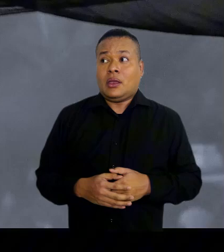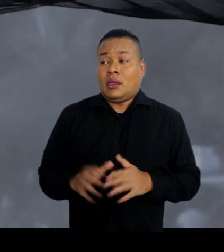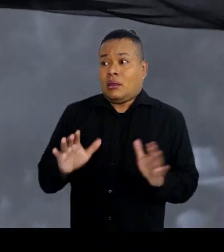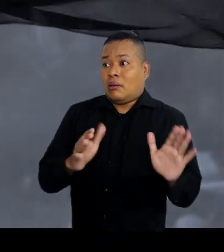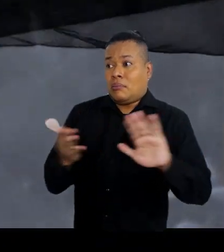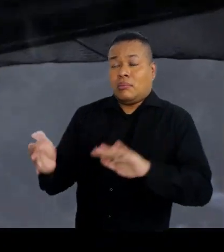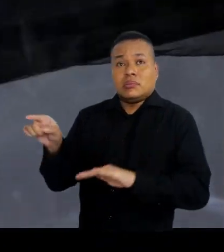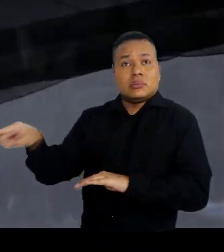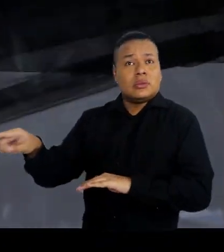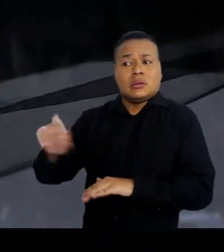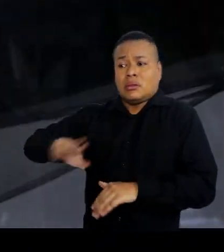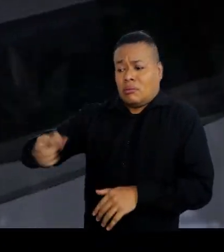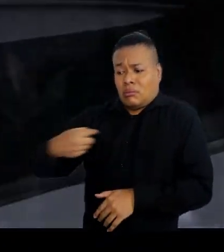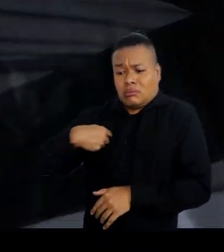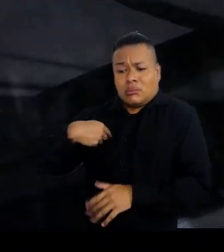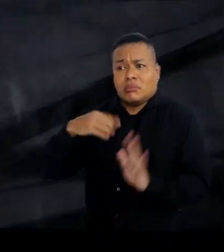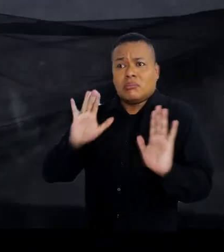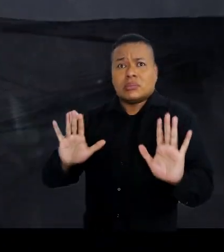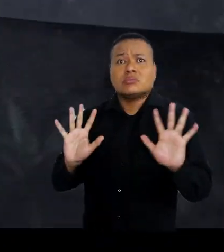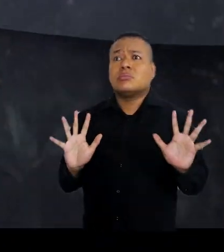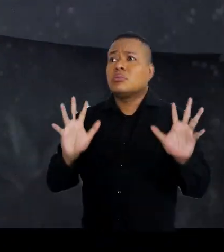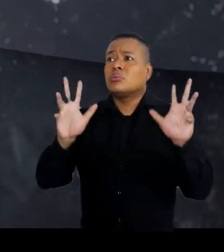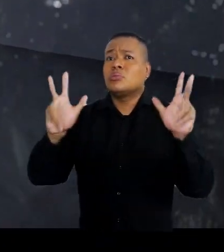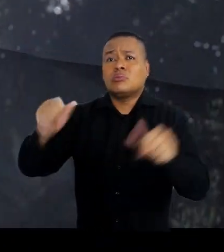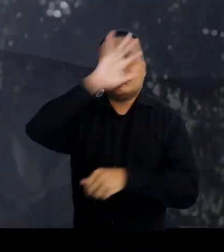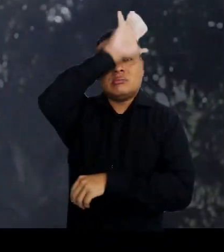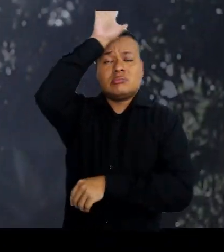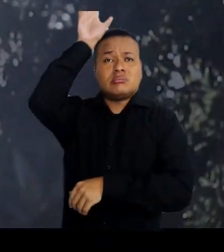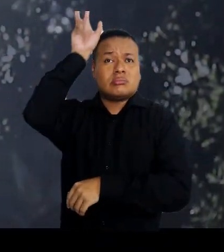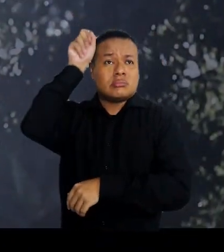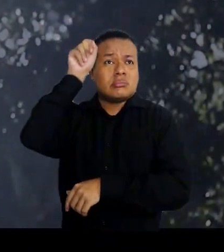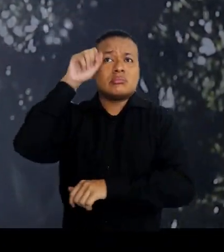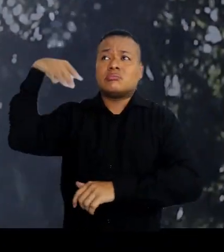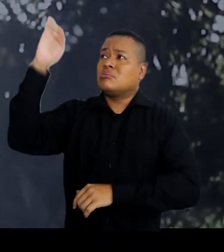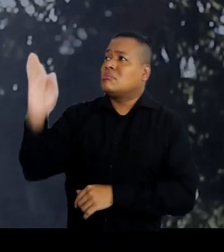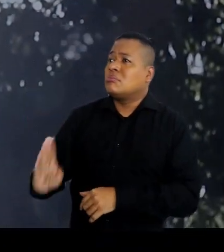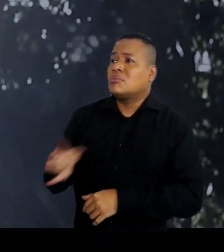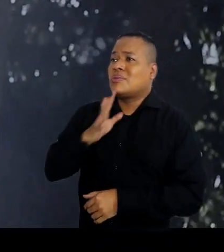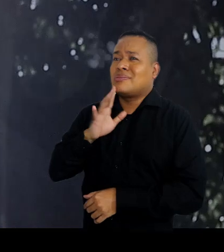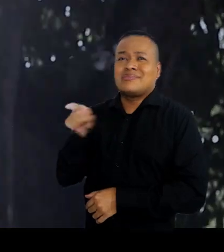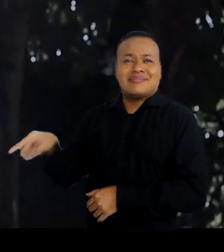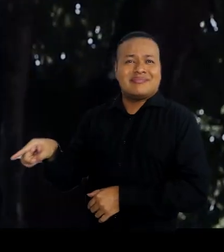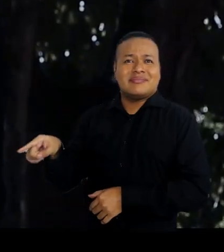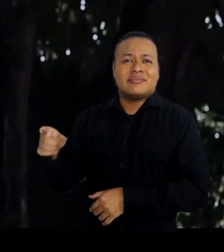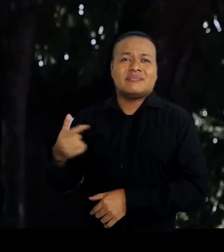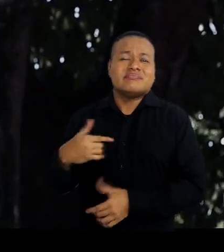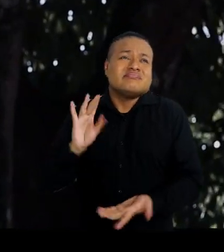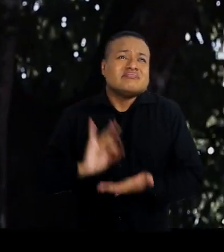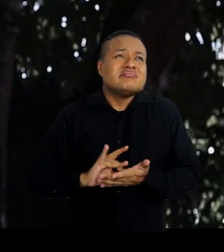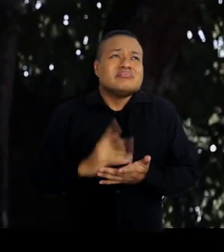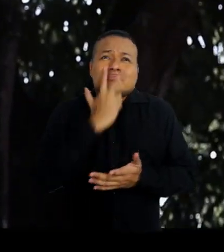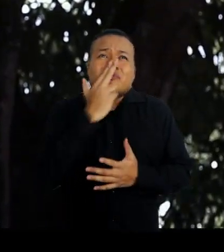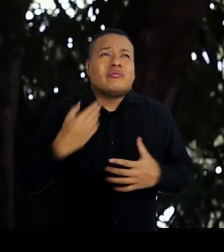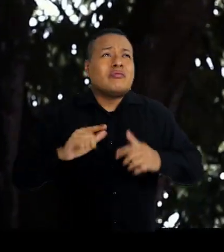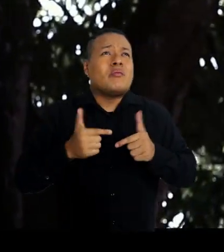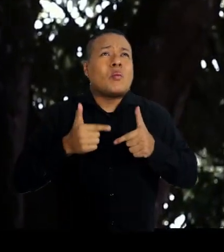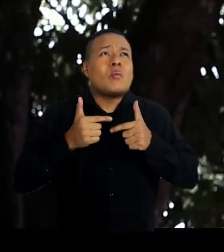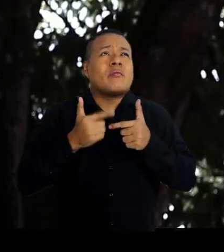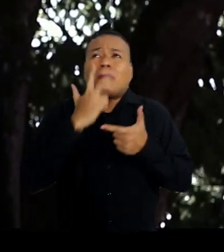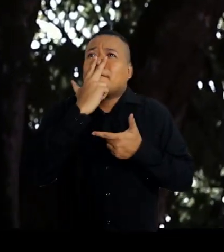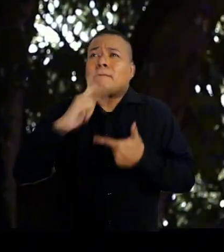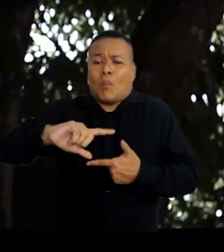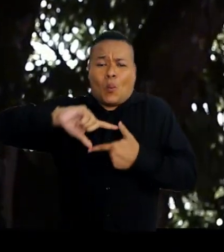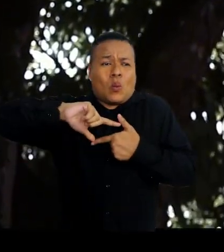A perca do poeta, não só para mim, mas eu acho que para todo o amazonense, o brasileiro que conheceu ele, né? Ficou um vácuo,